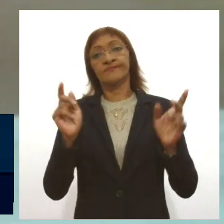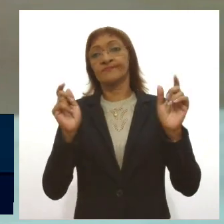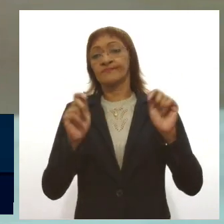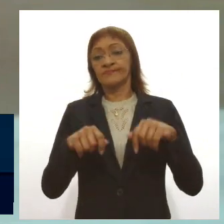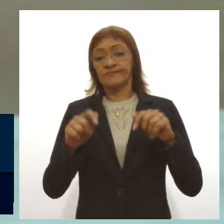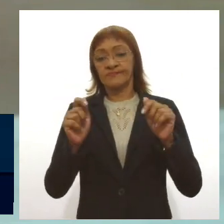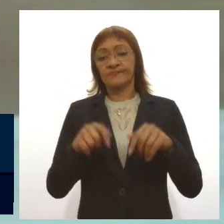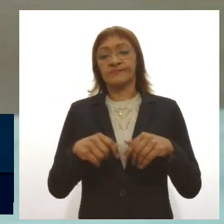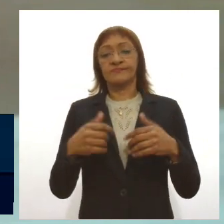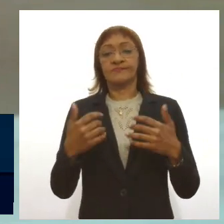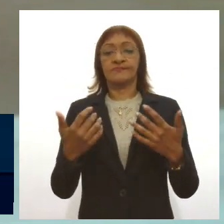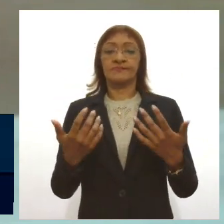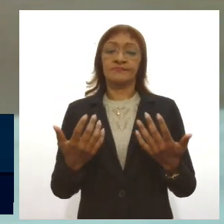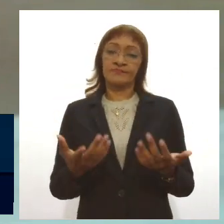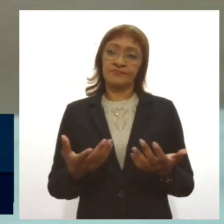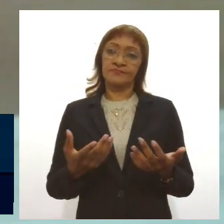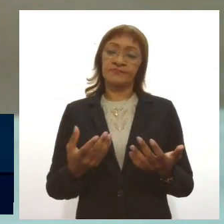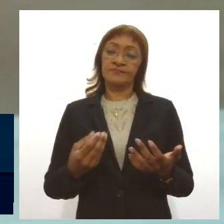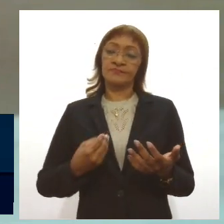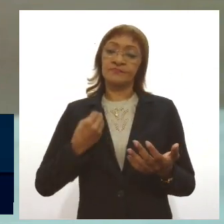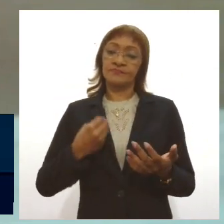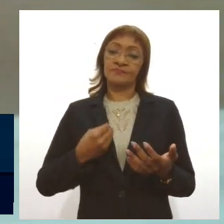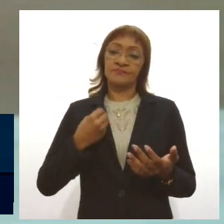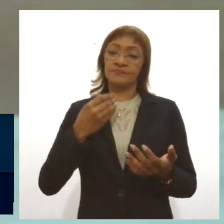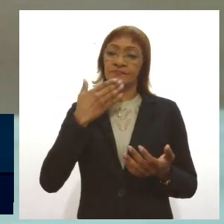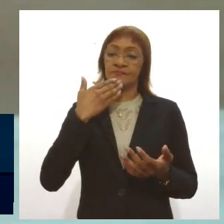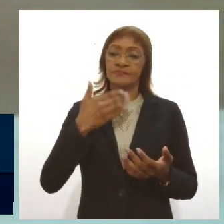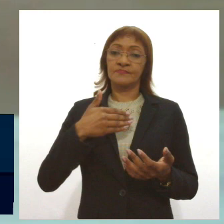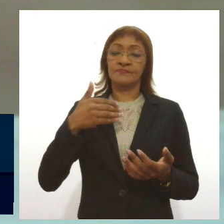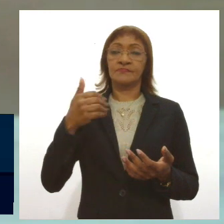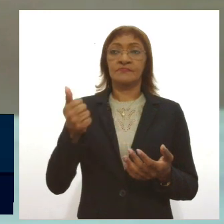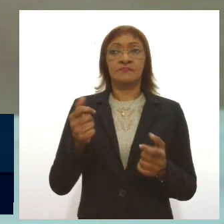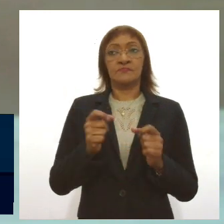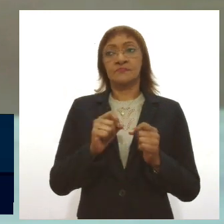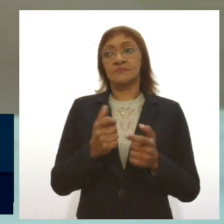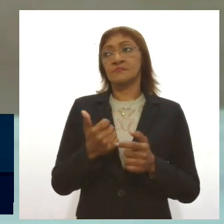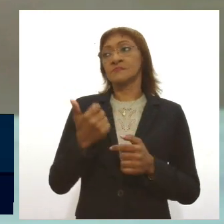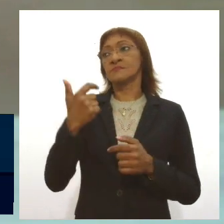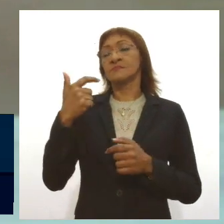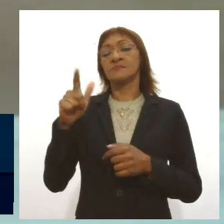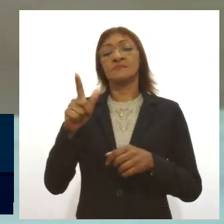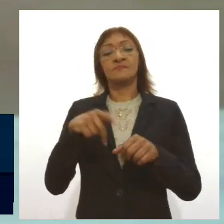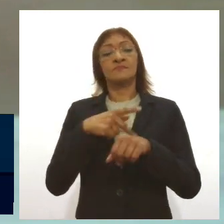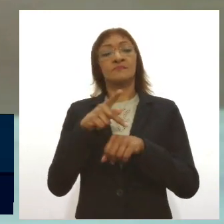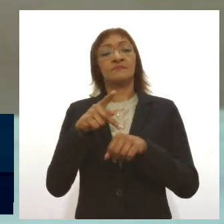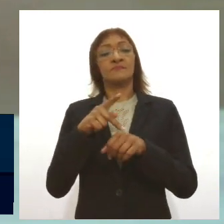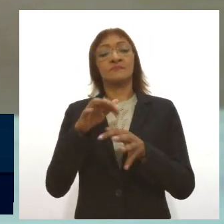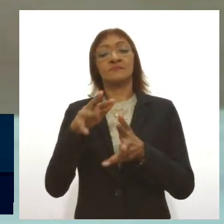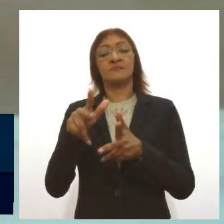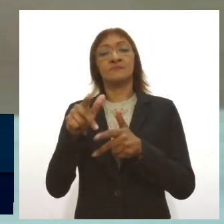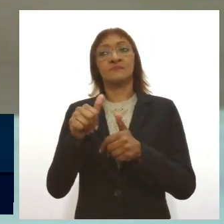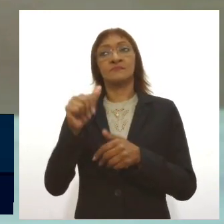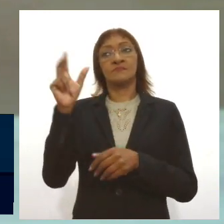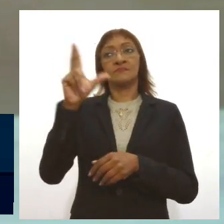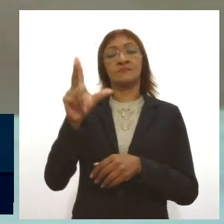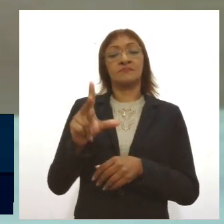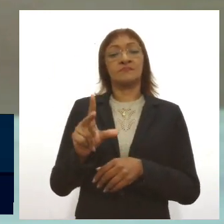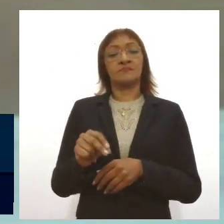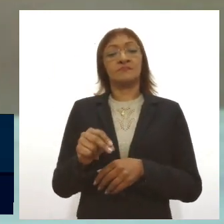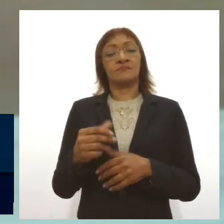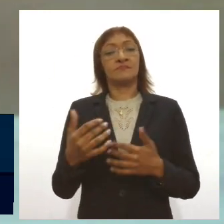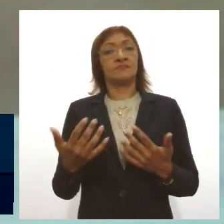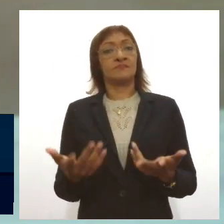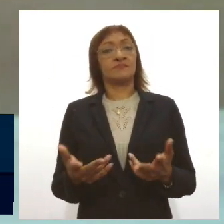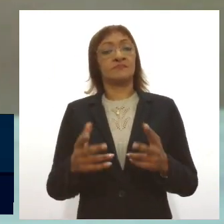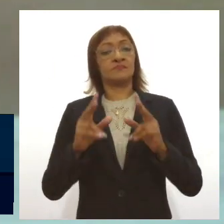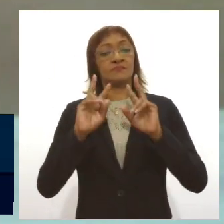condição de vida com mais tranquilidade. Lógico que tem outros países no mundo, se a gente pegar os países da África, que o ser humano sobrevive,